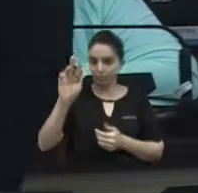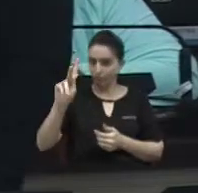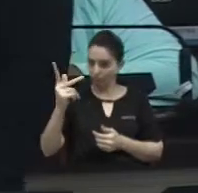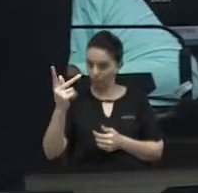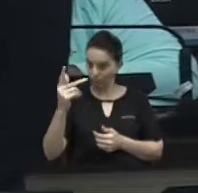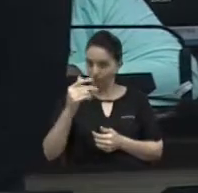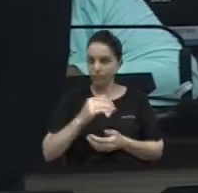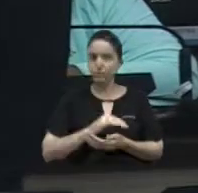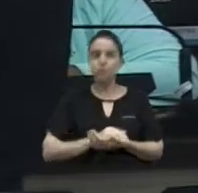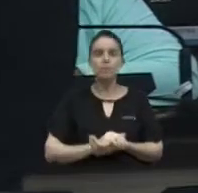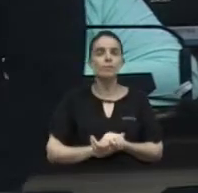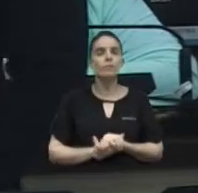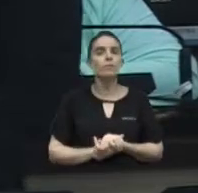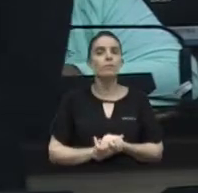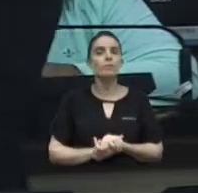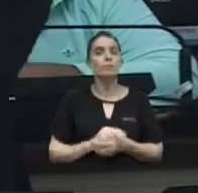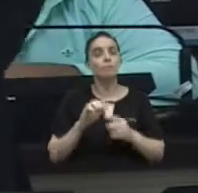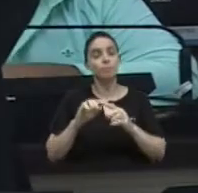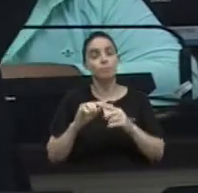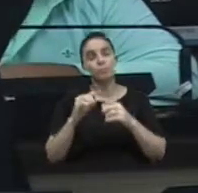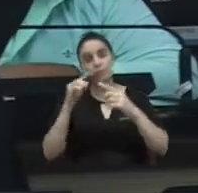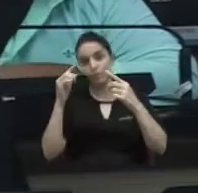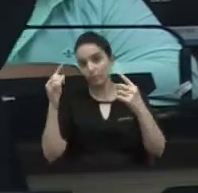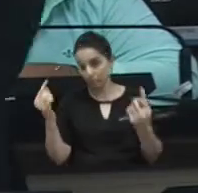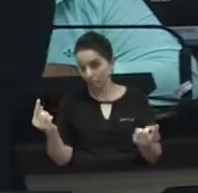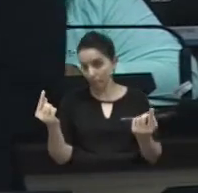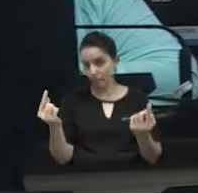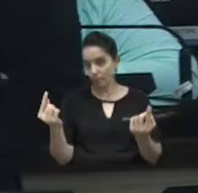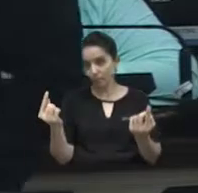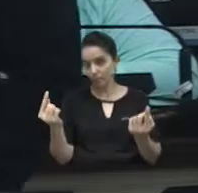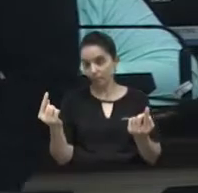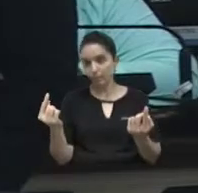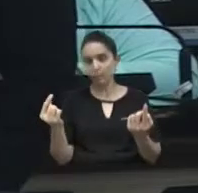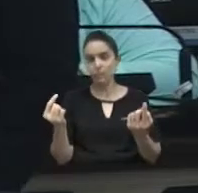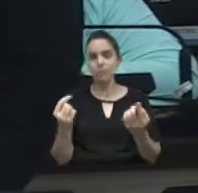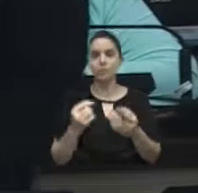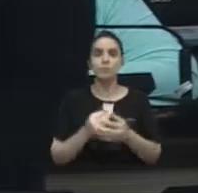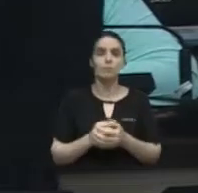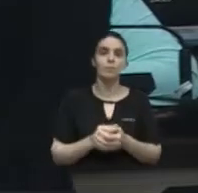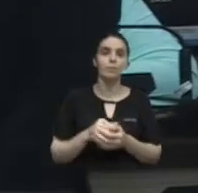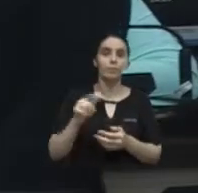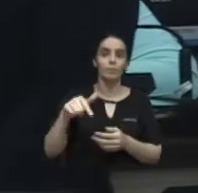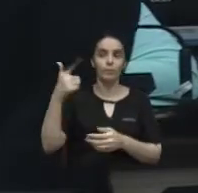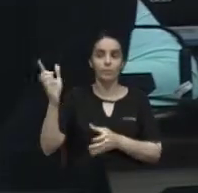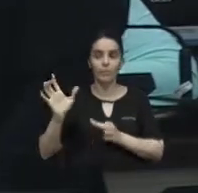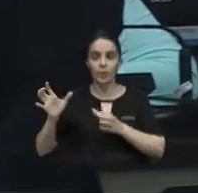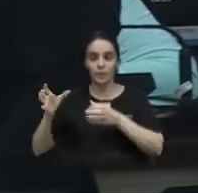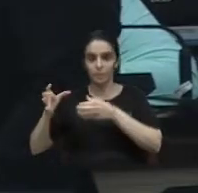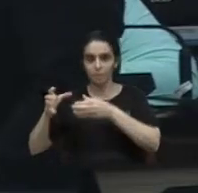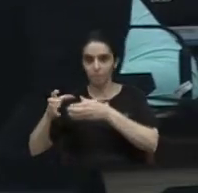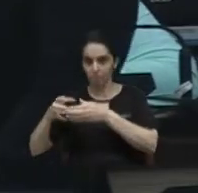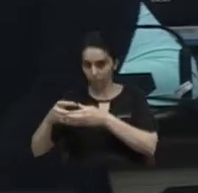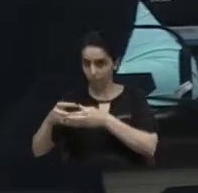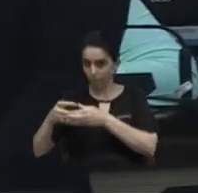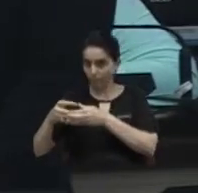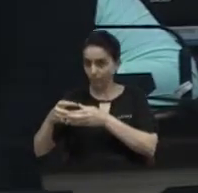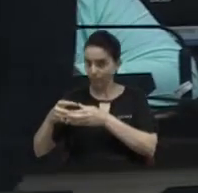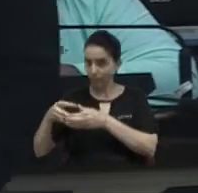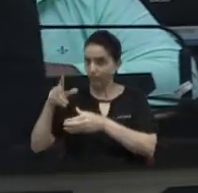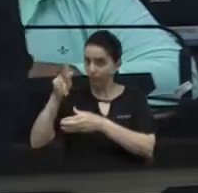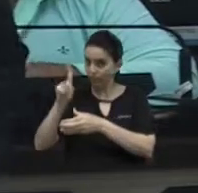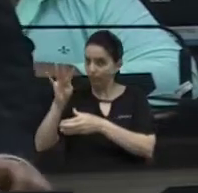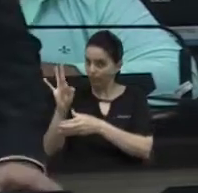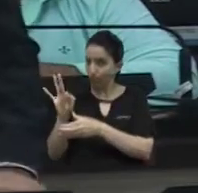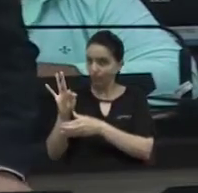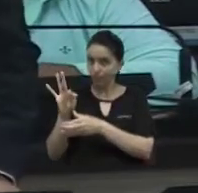Cardoso, mas infelizmente os corporativistas socialistas que nós conhecemos como